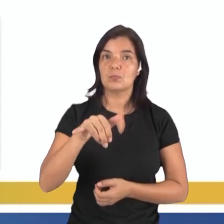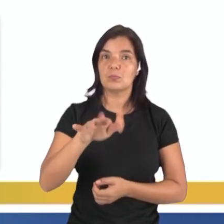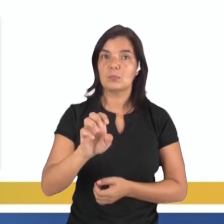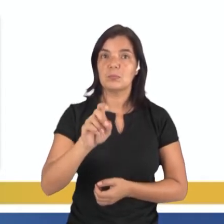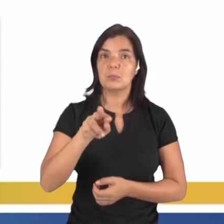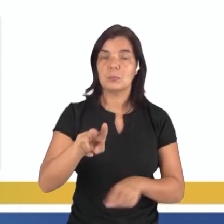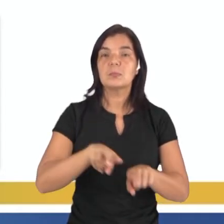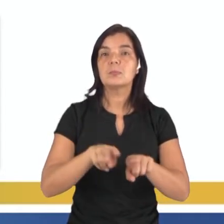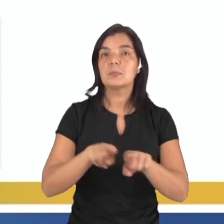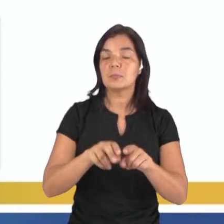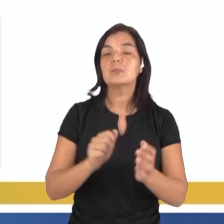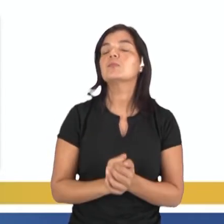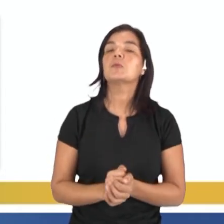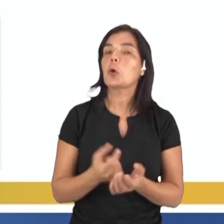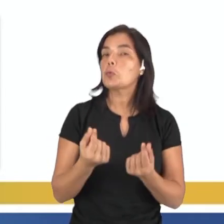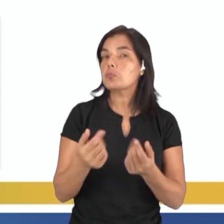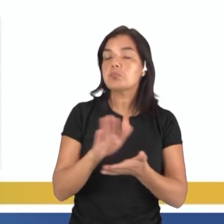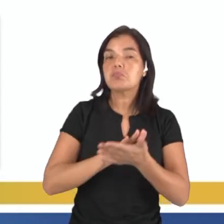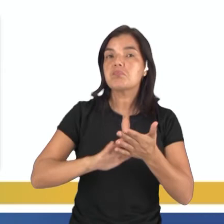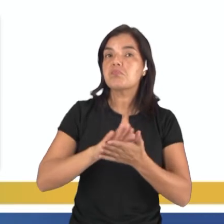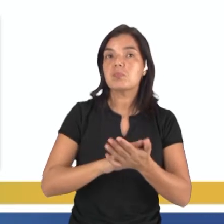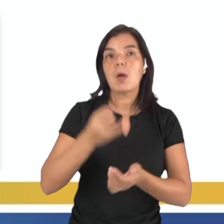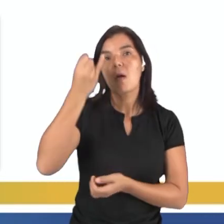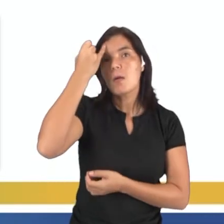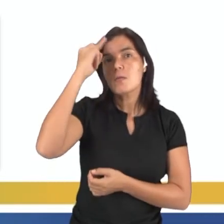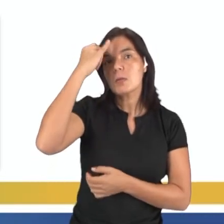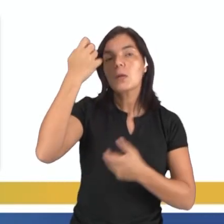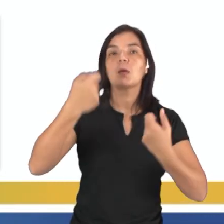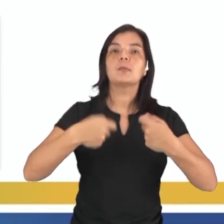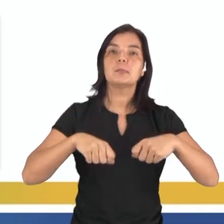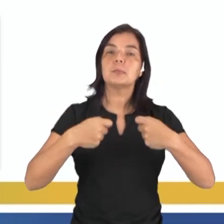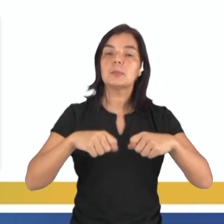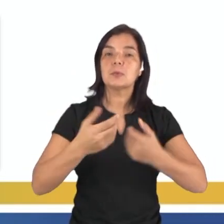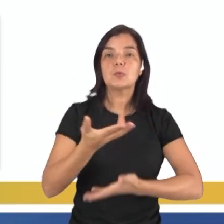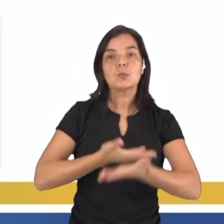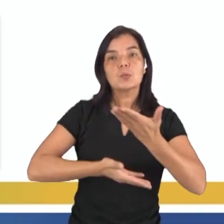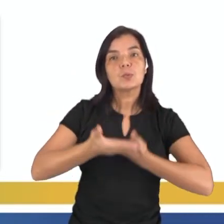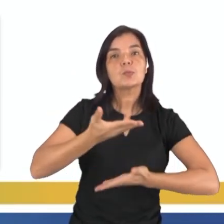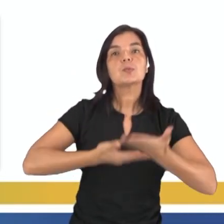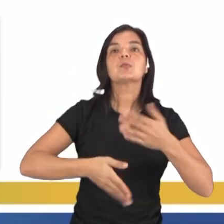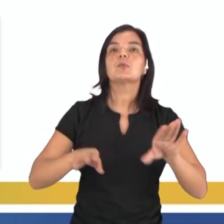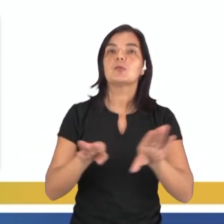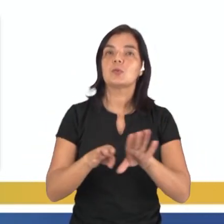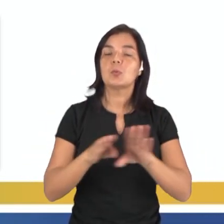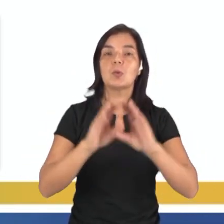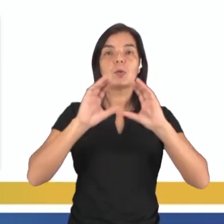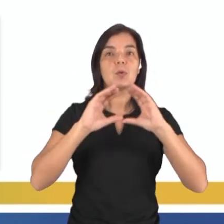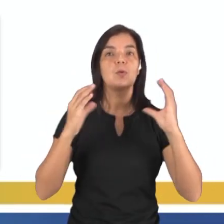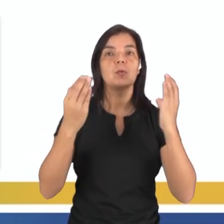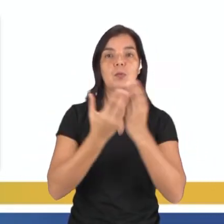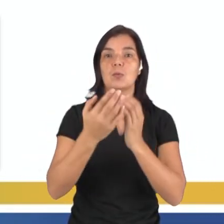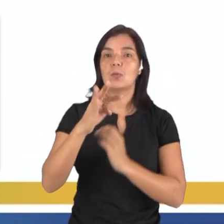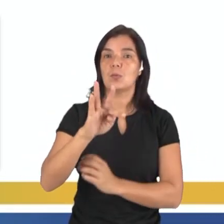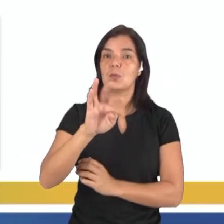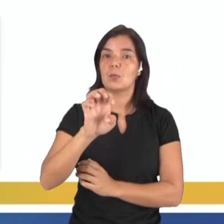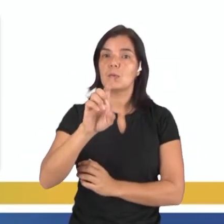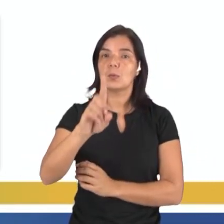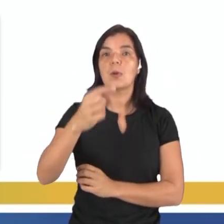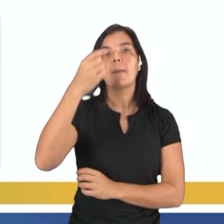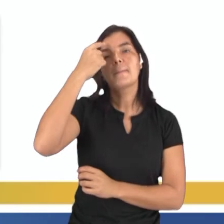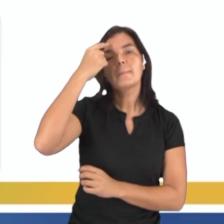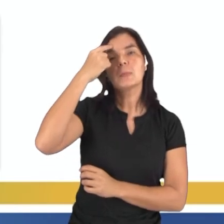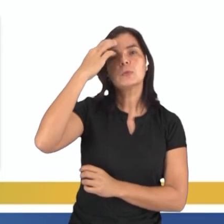fins lucrativos, dedicada ao lema Ideias que merecem ser compartilhadas. Em uma conferência TED,